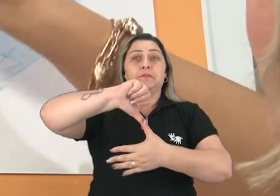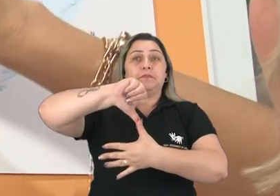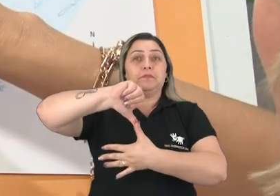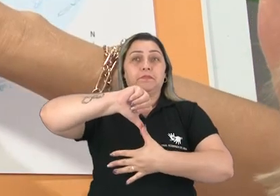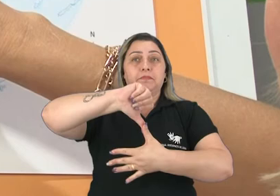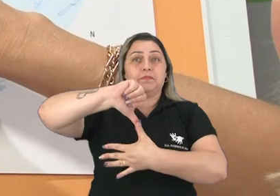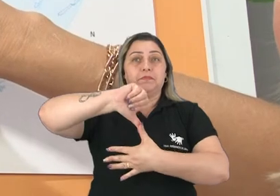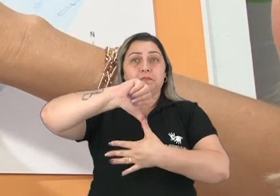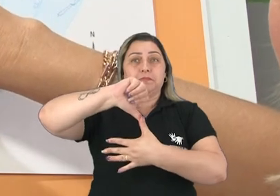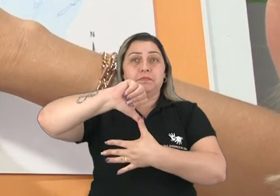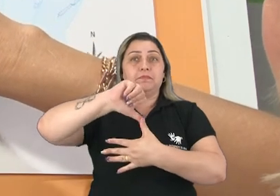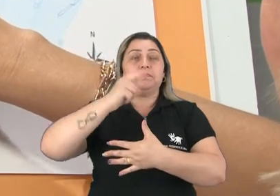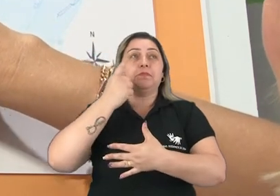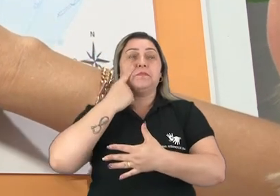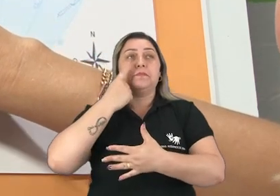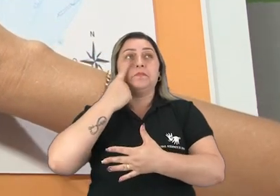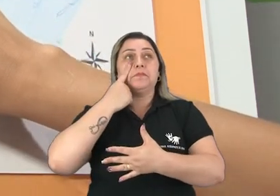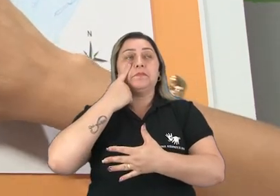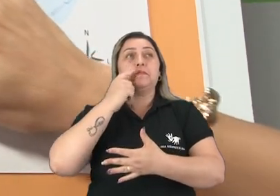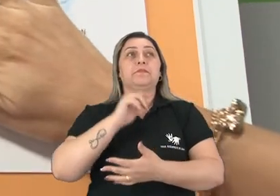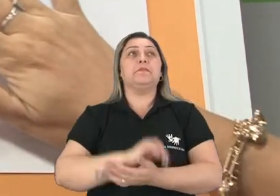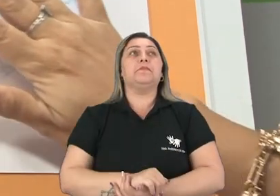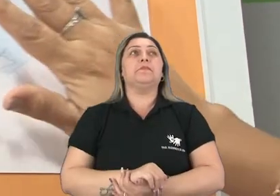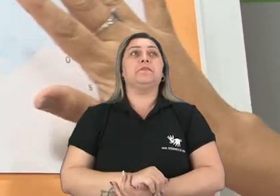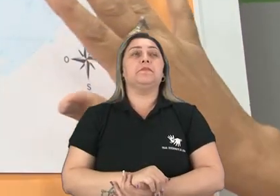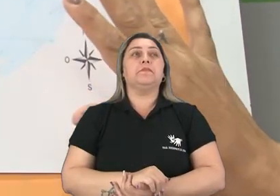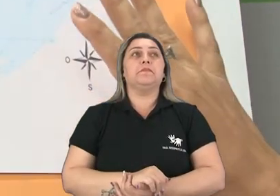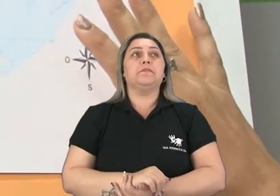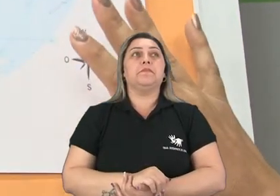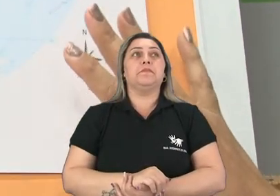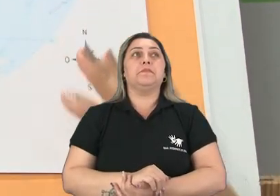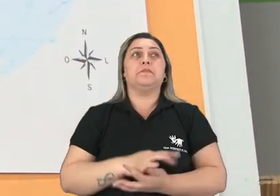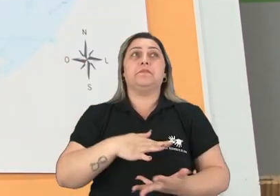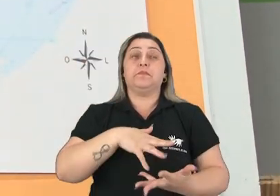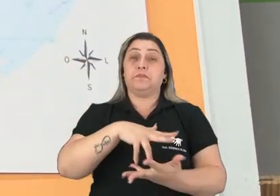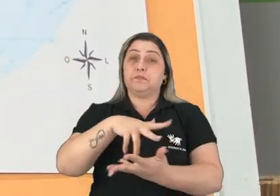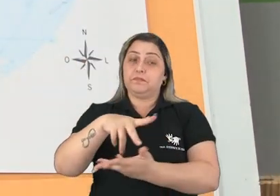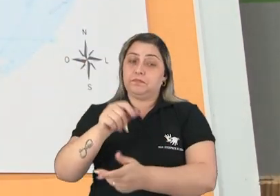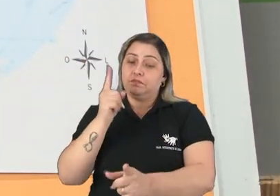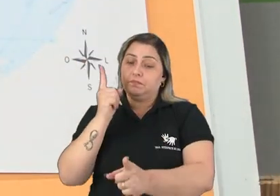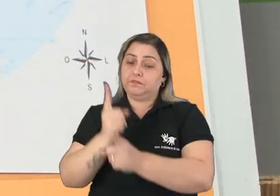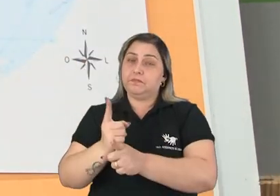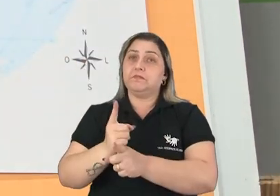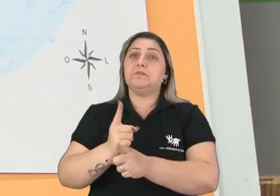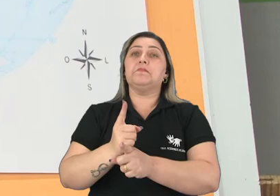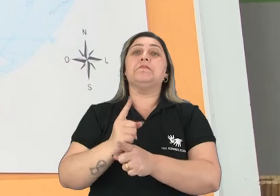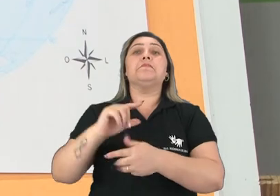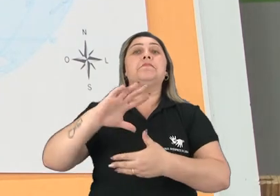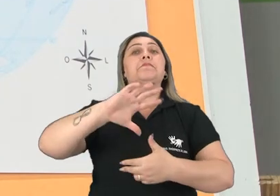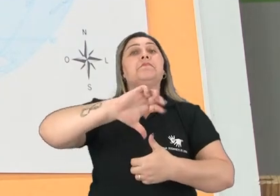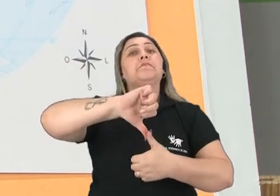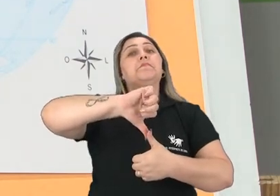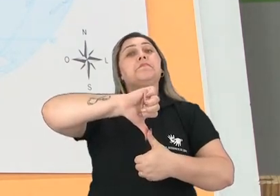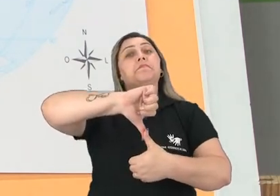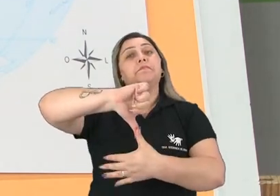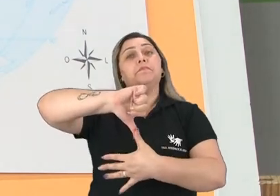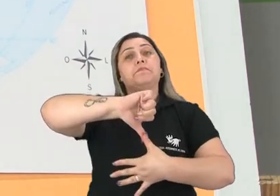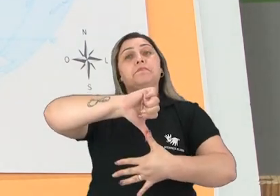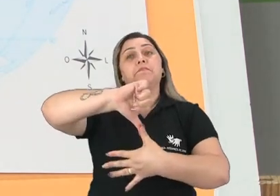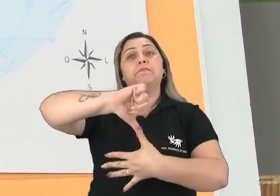Sul. Veja o que estamos localizando. Localizando ele no mundo, no continente americano,